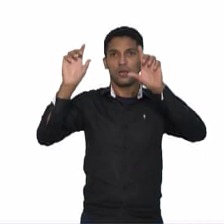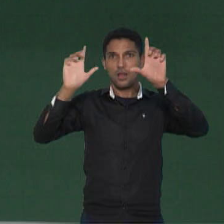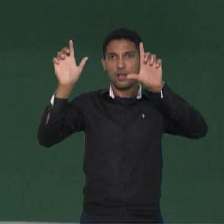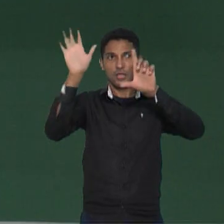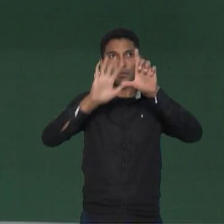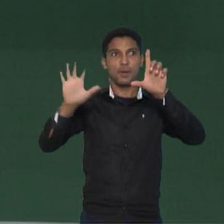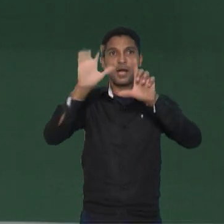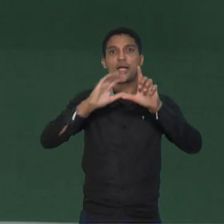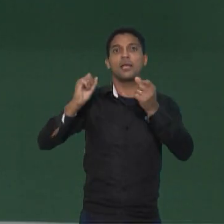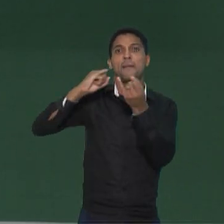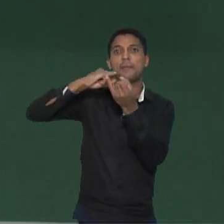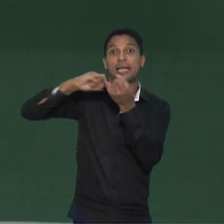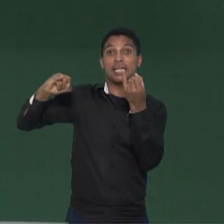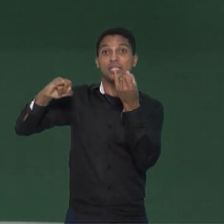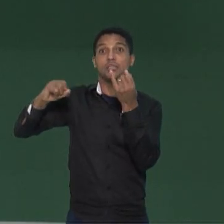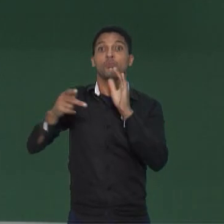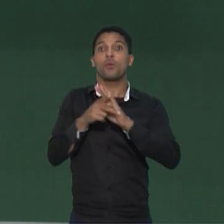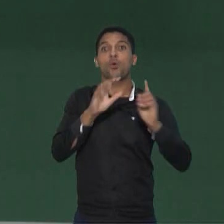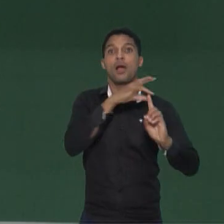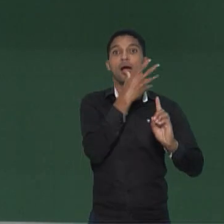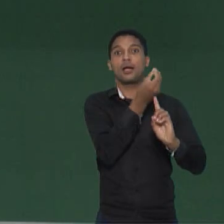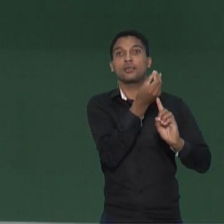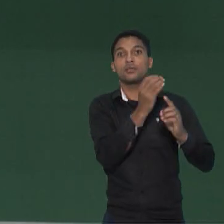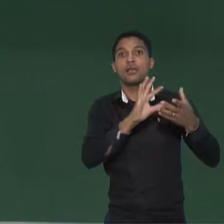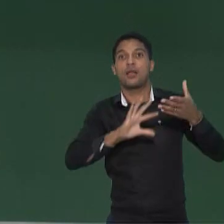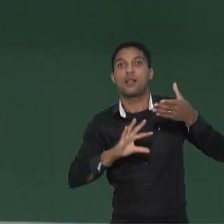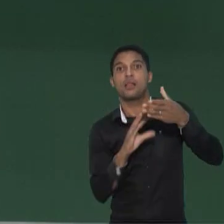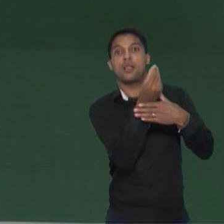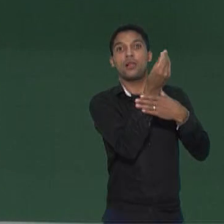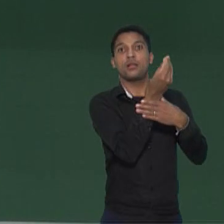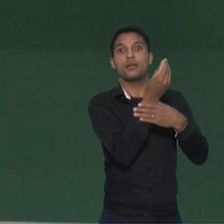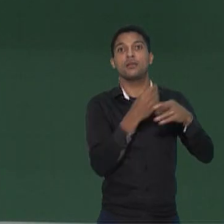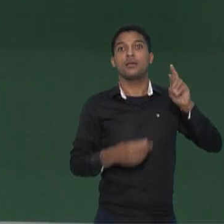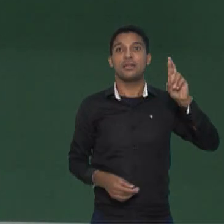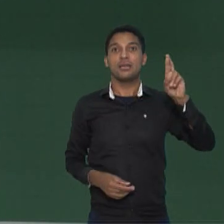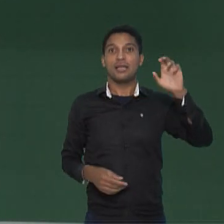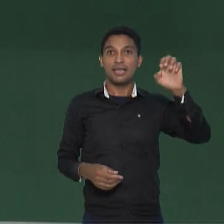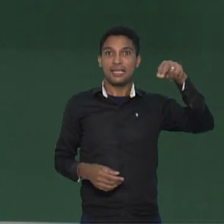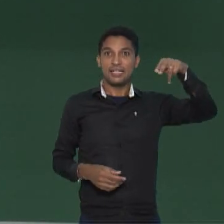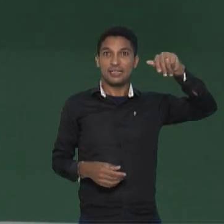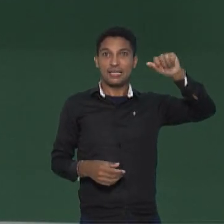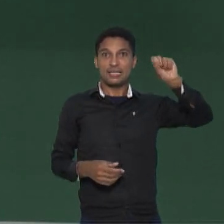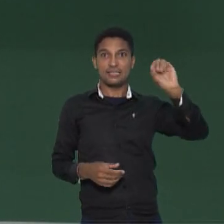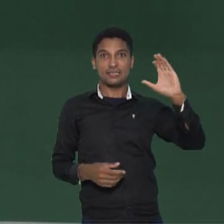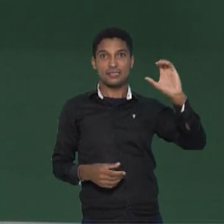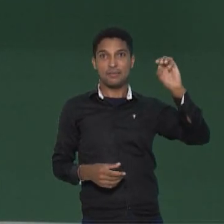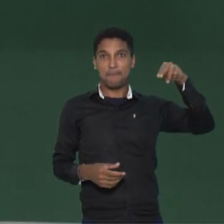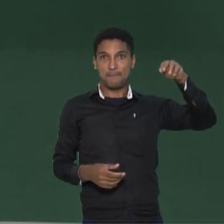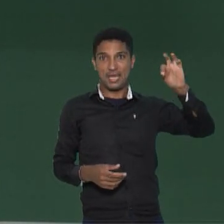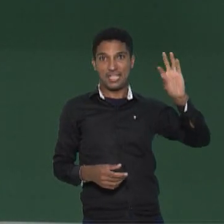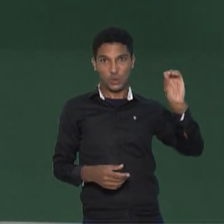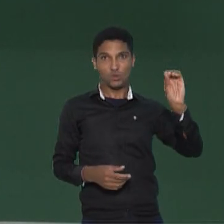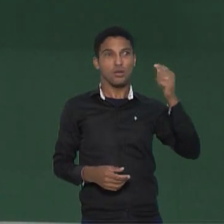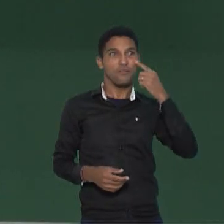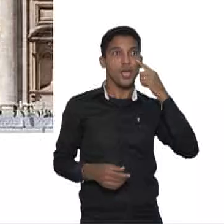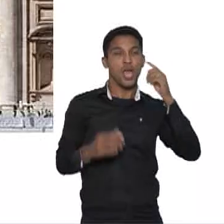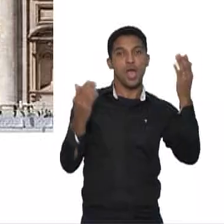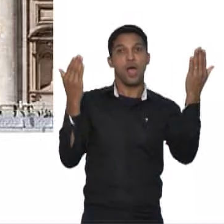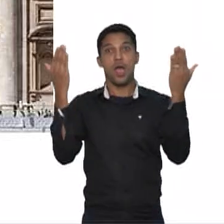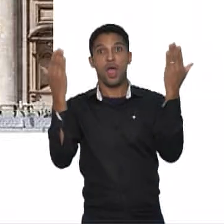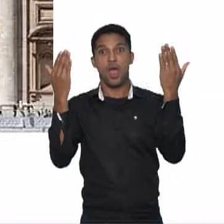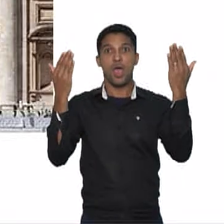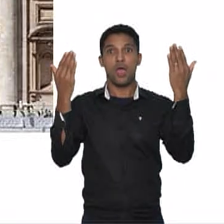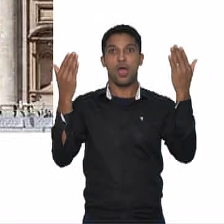com uma composição lá do Renascimento, ó, que é a Basílica de São Pedro. Olha o estilo arquitetônico delas,